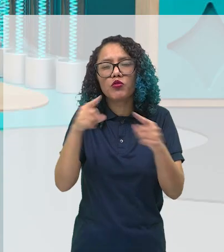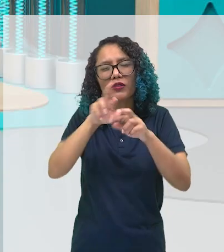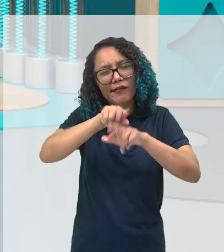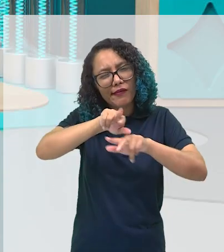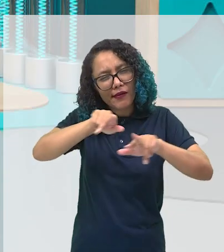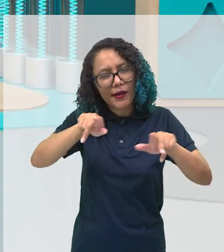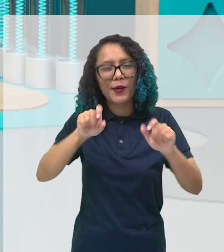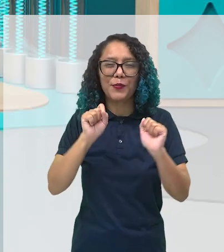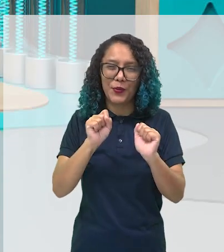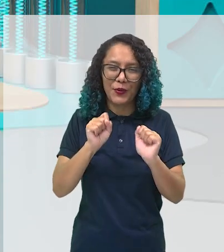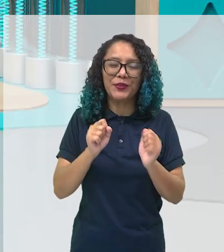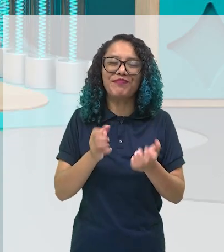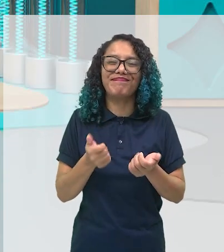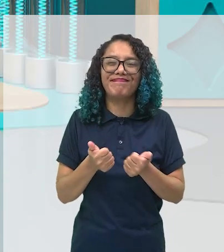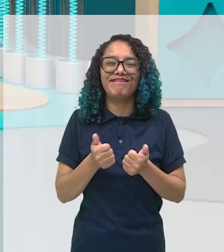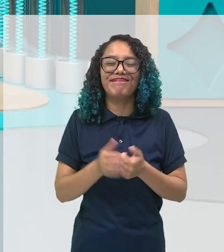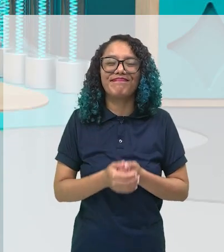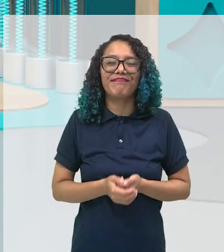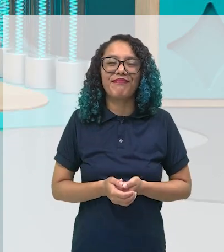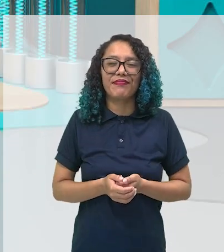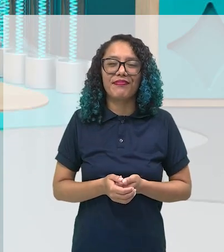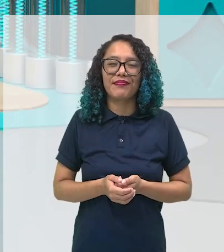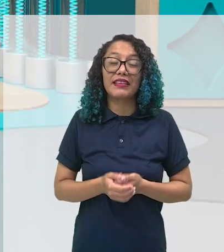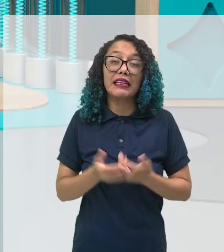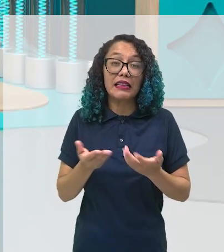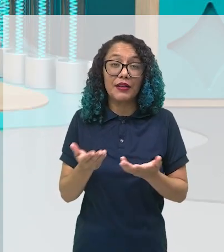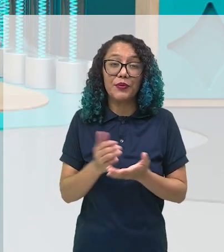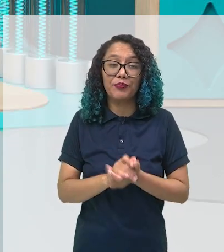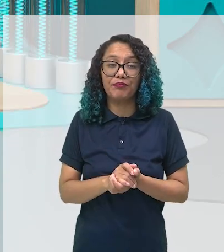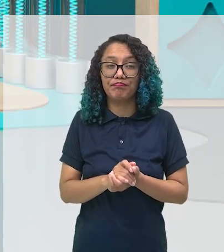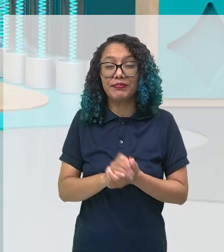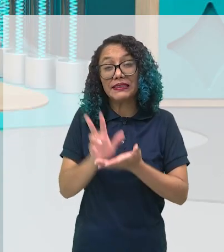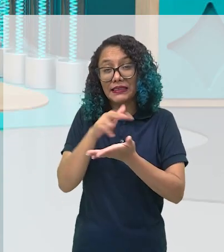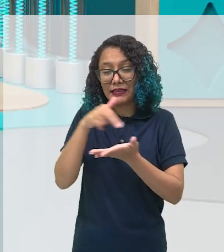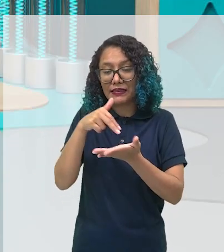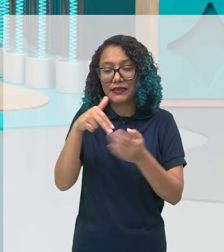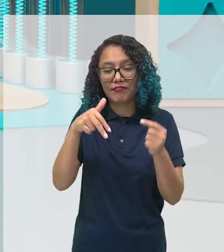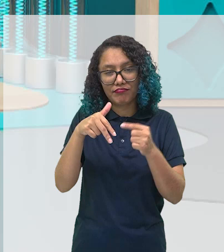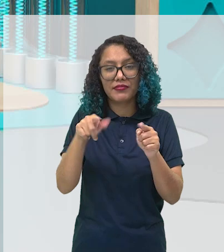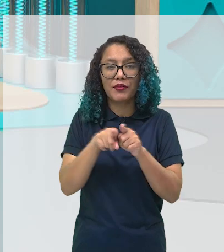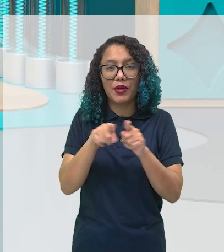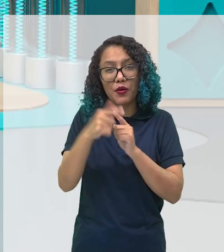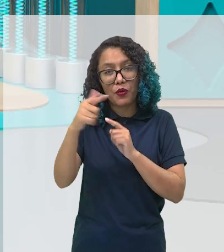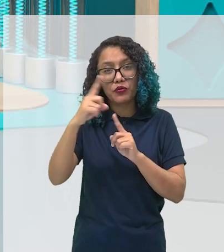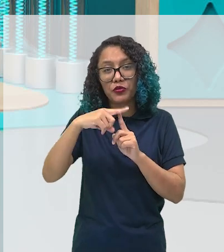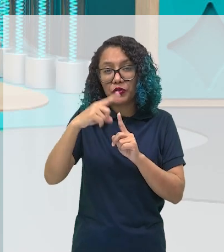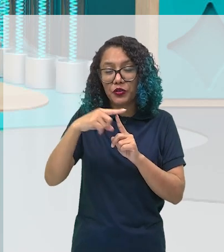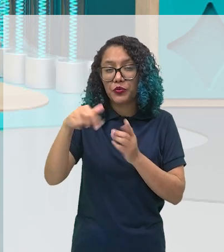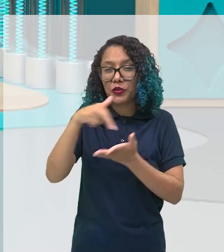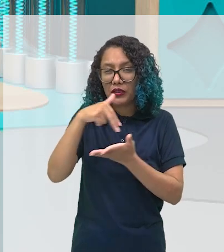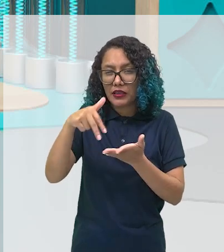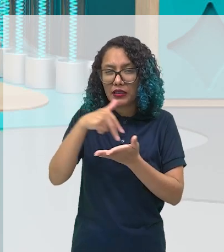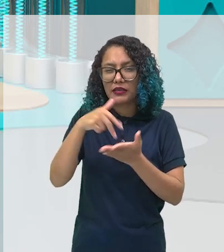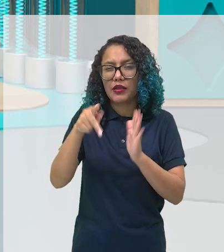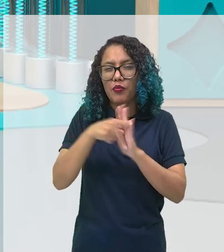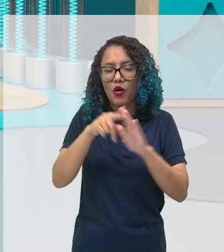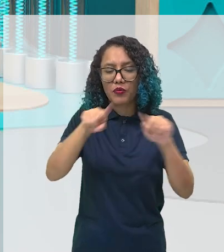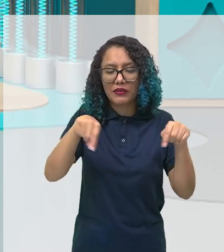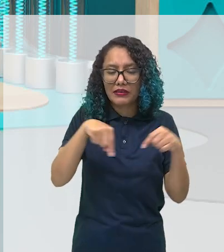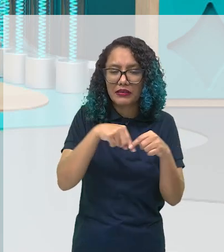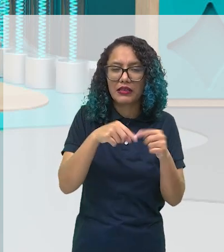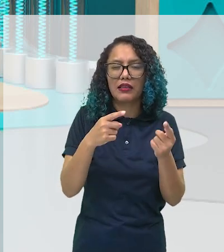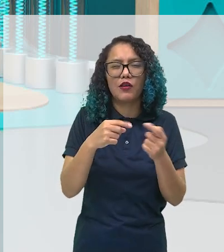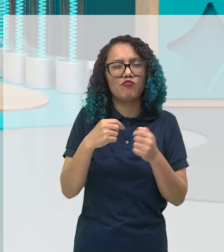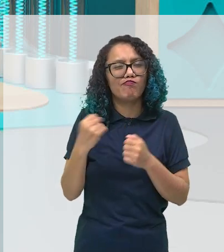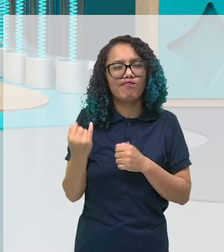músicas. É isso, gente. Então, o bolero é mais um estilo de dança de salão. Todas essas danças são excelentes